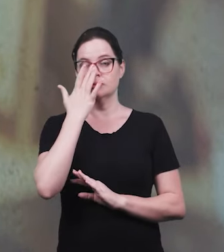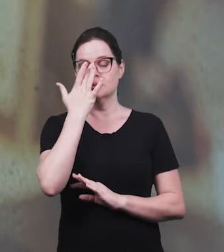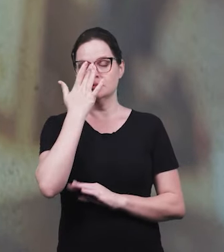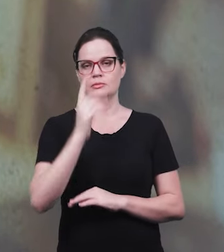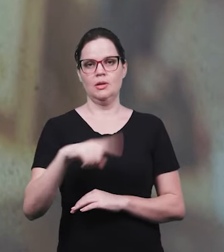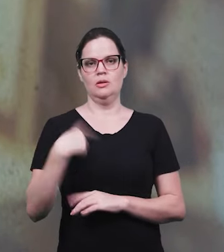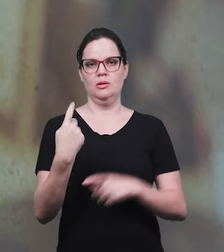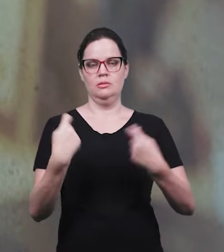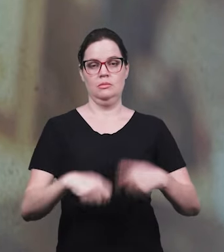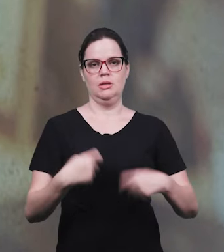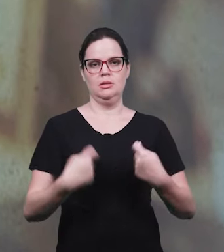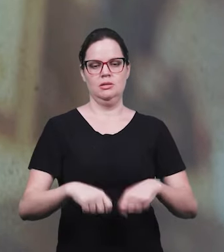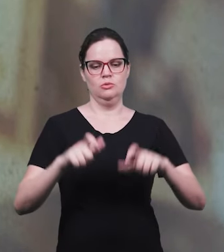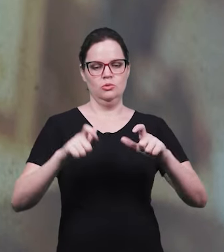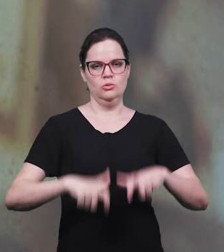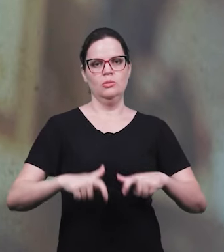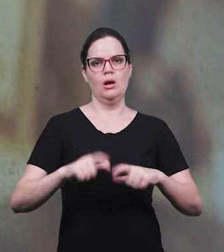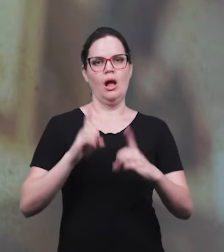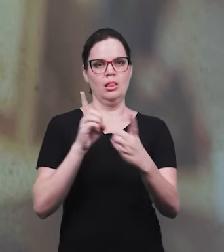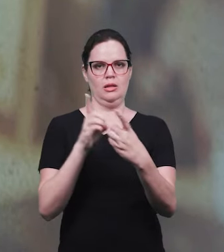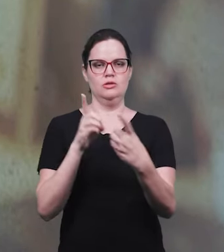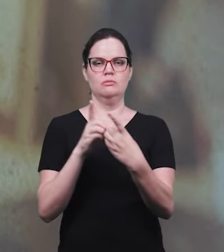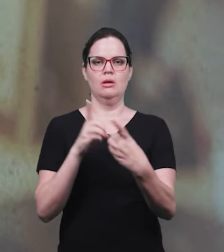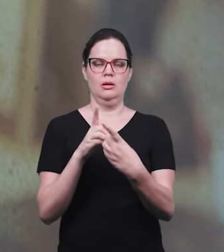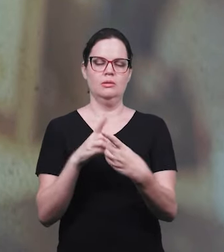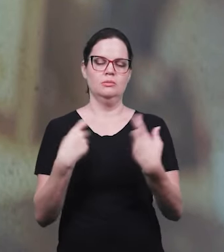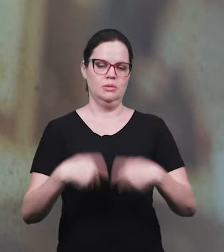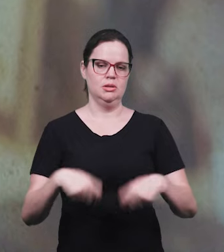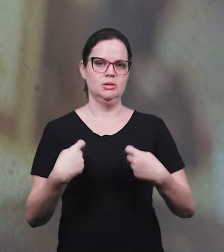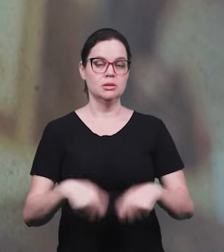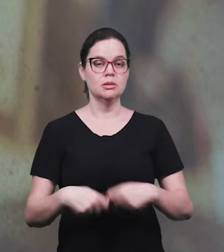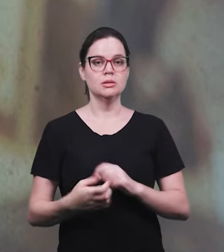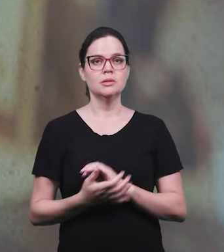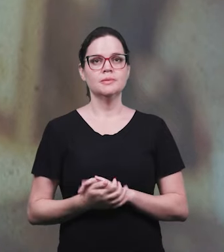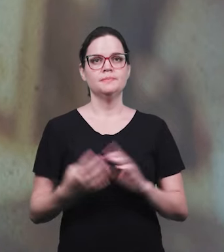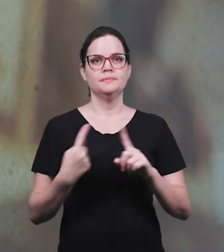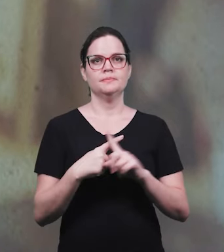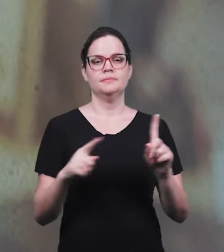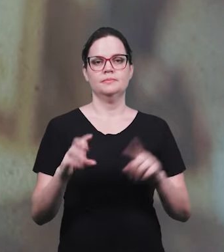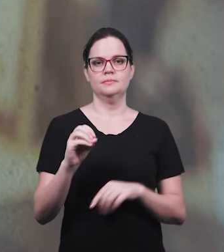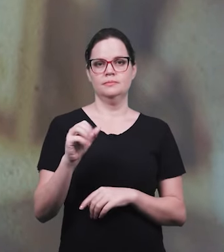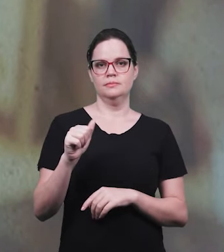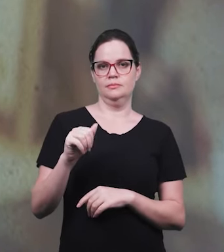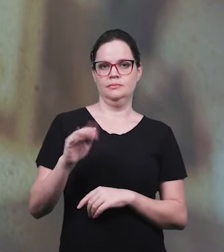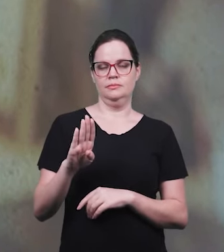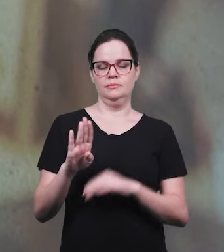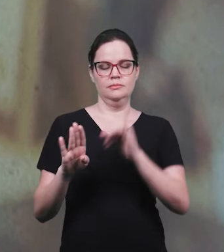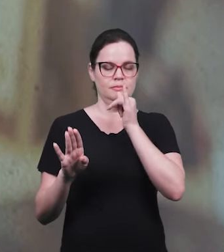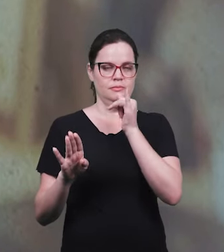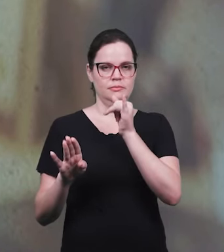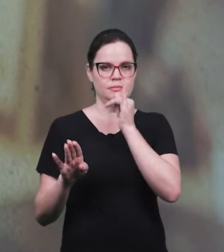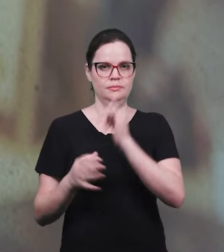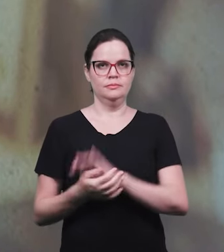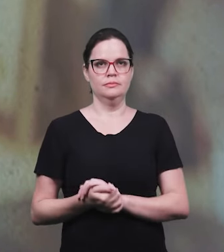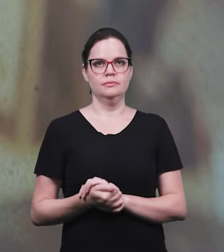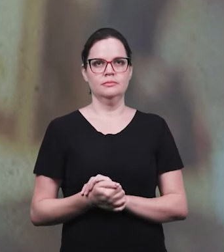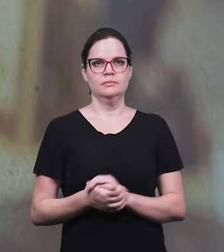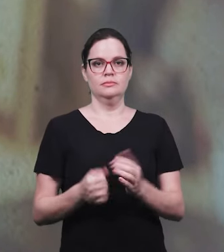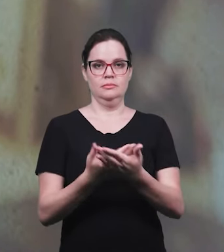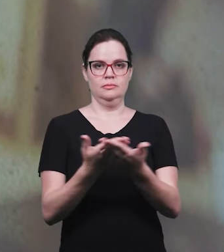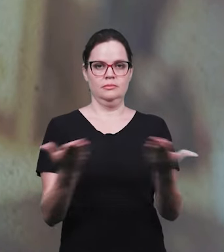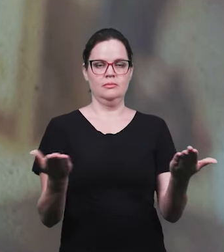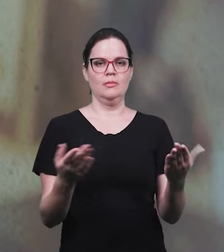um escritório para atender, mas além disso, a OAB, por exemplo, ela